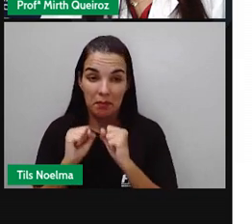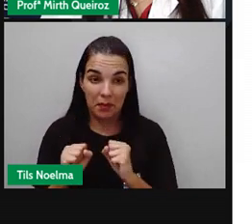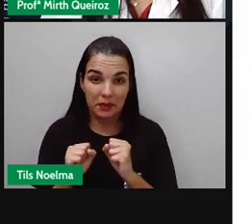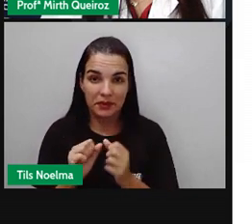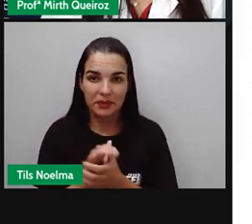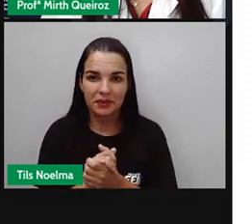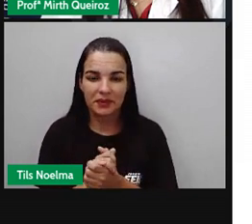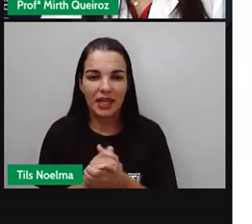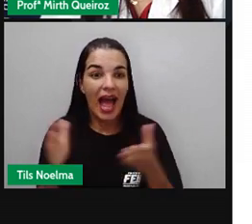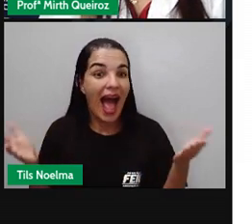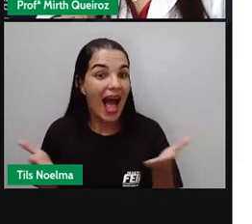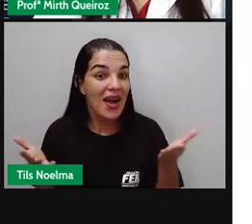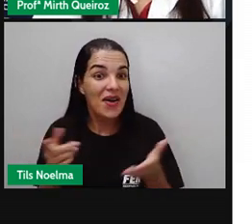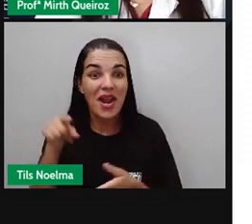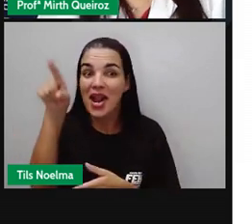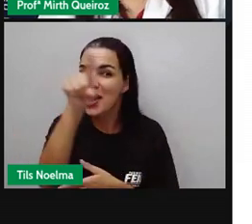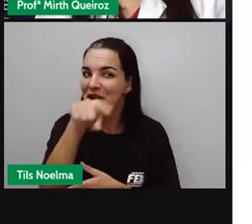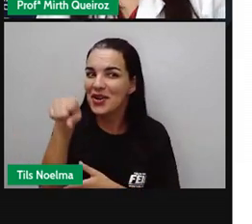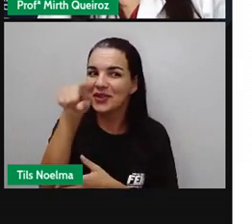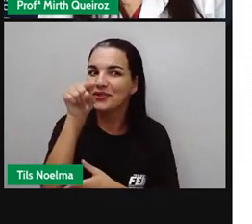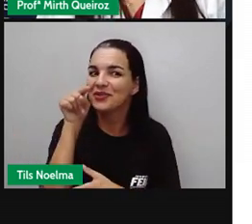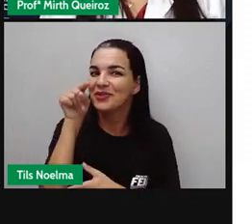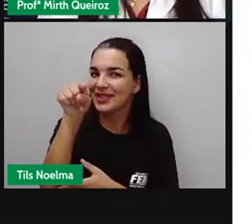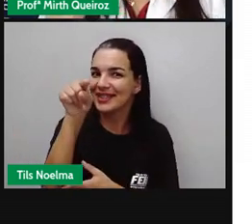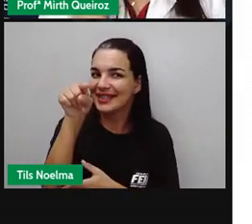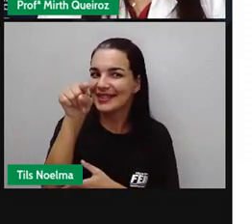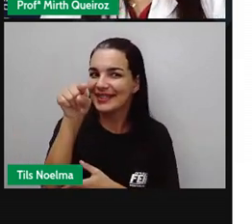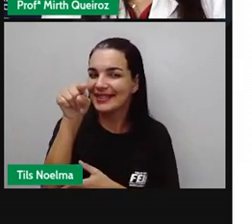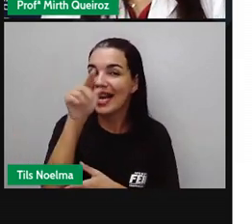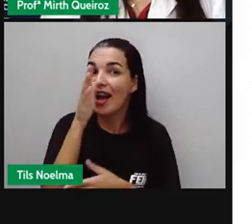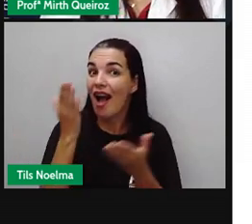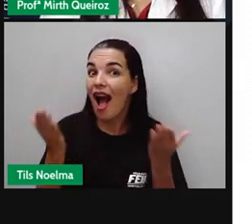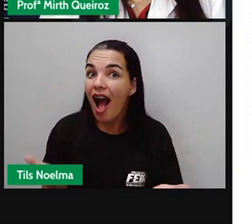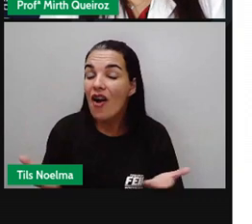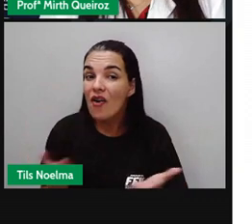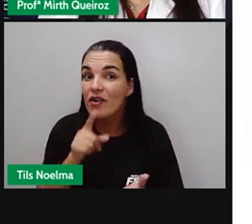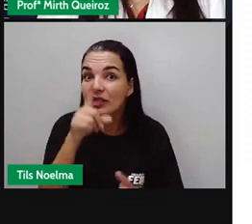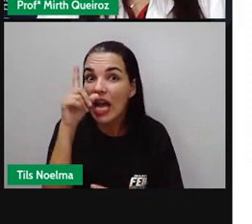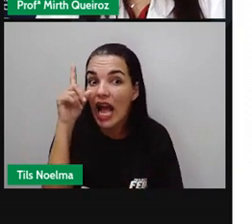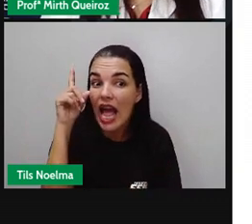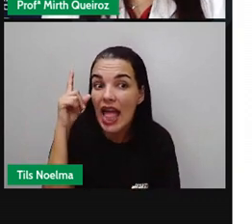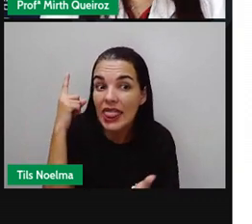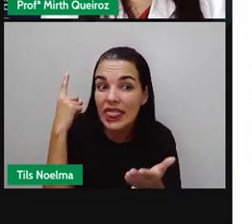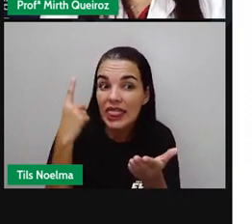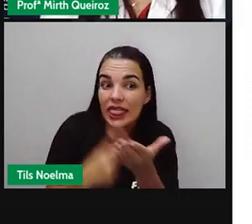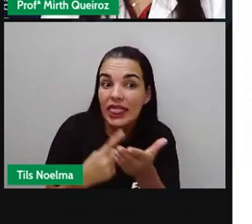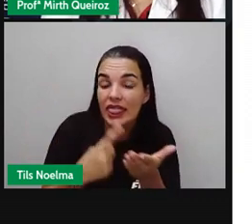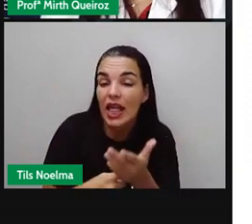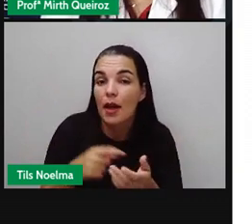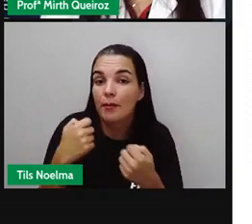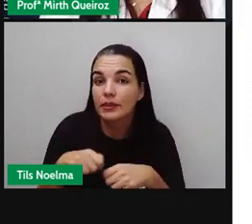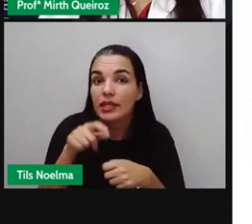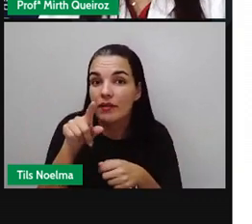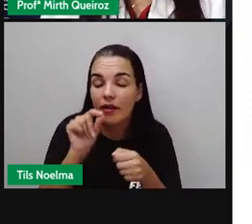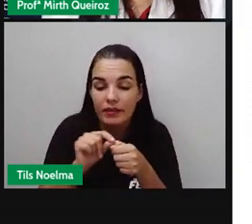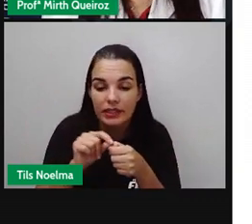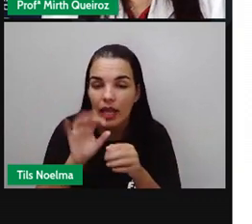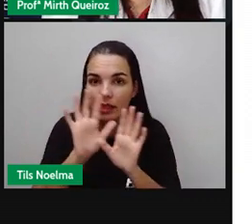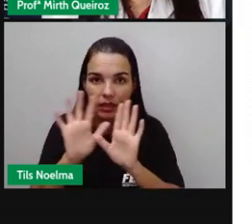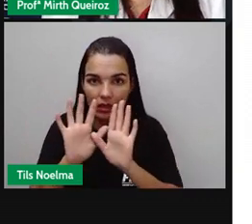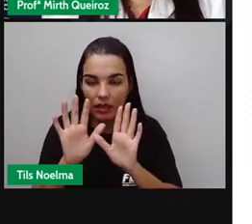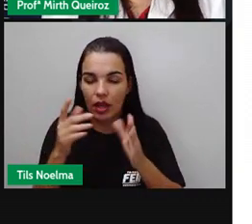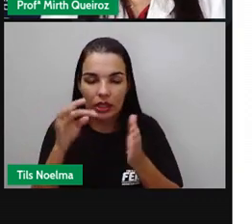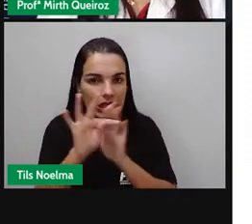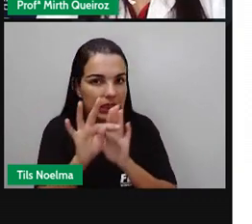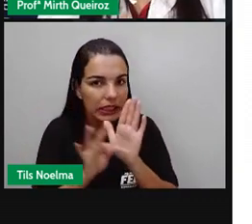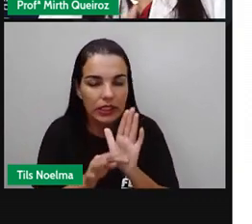policial. Agora é com você. A missão de vocês de hoje é só produzir essas caixas. Vocês não vão produzir